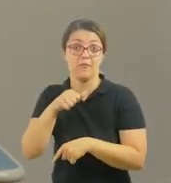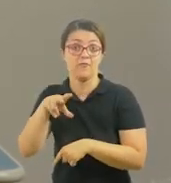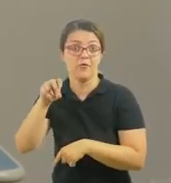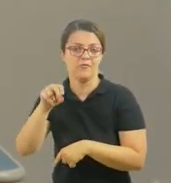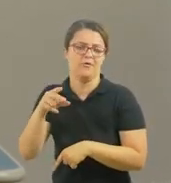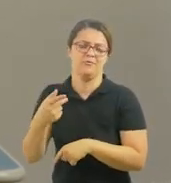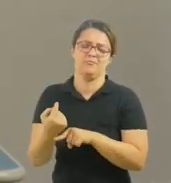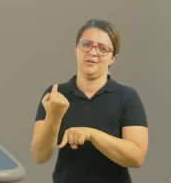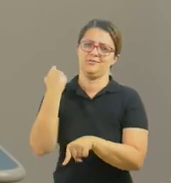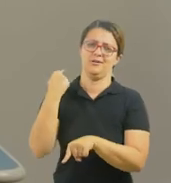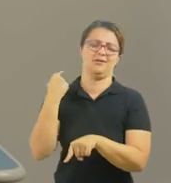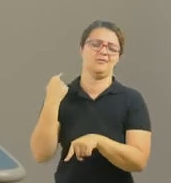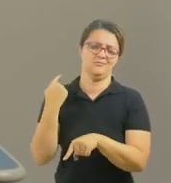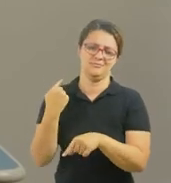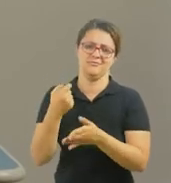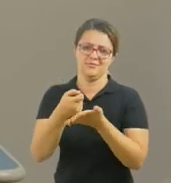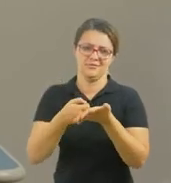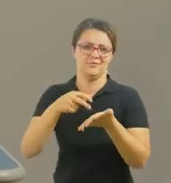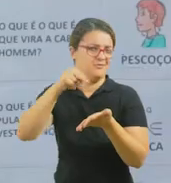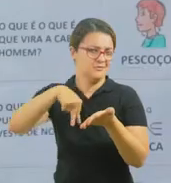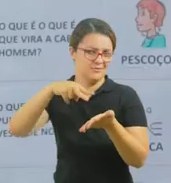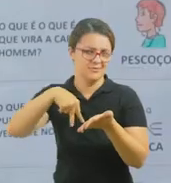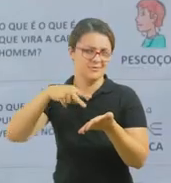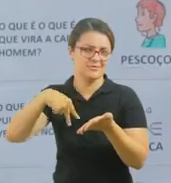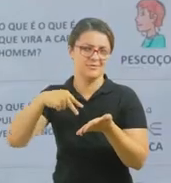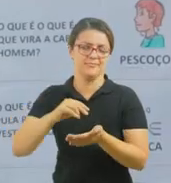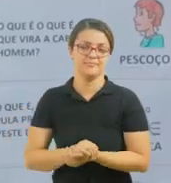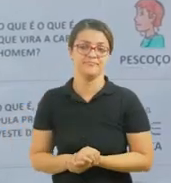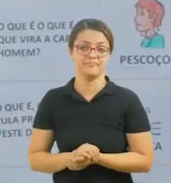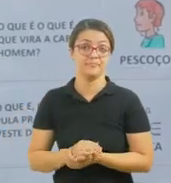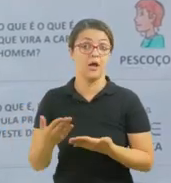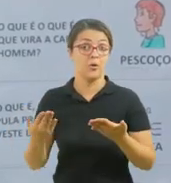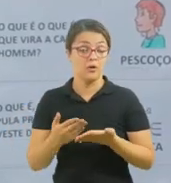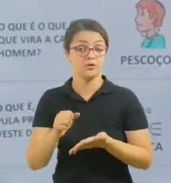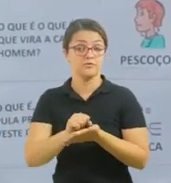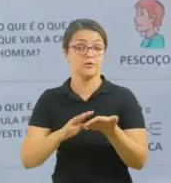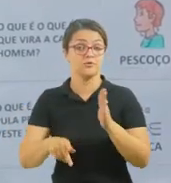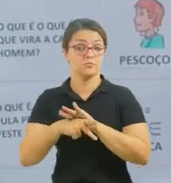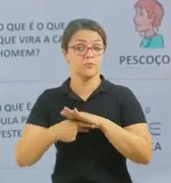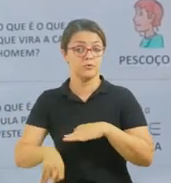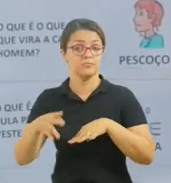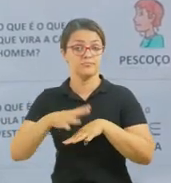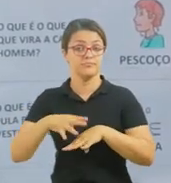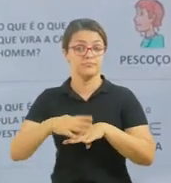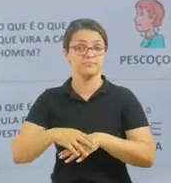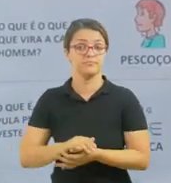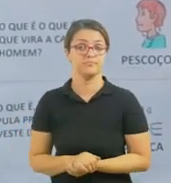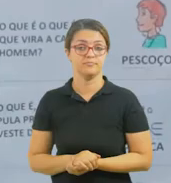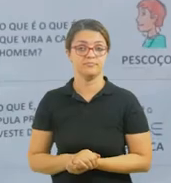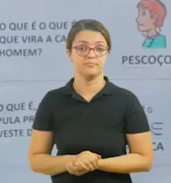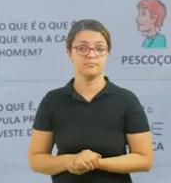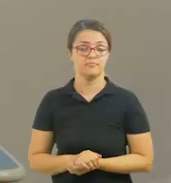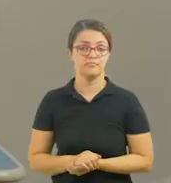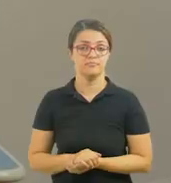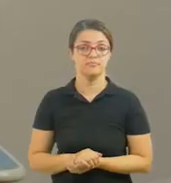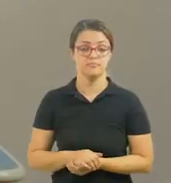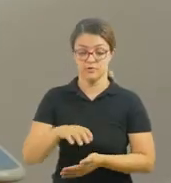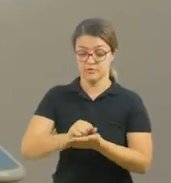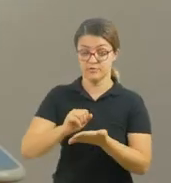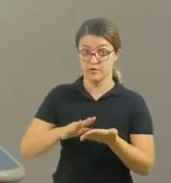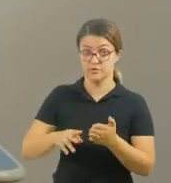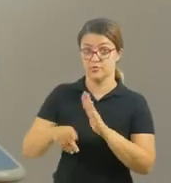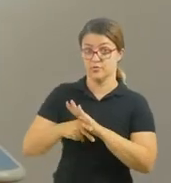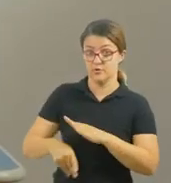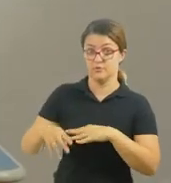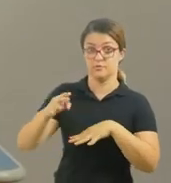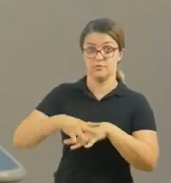era uma brincadeira que a gente fazia muito. E agora vamos para a atividade de matemática.